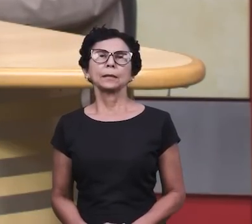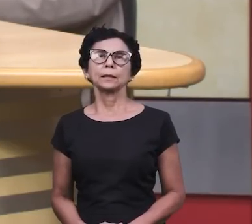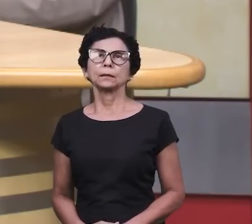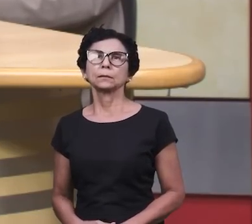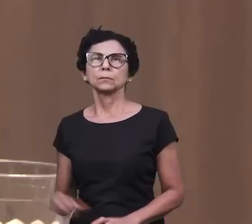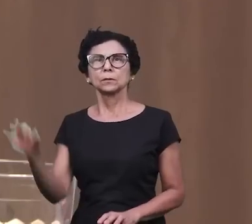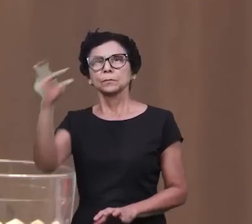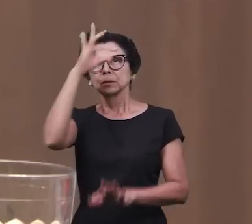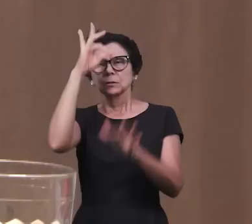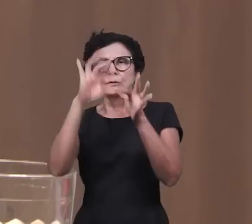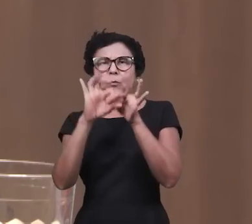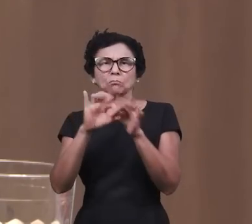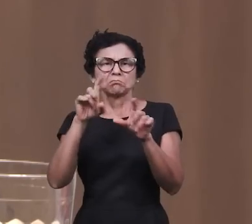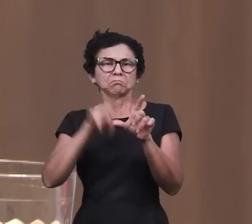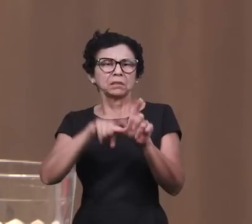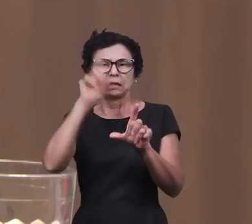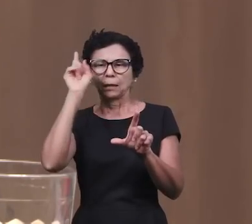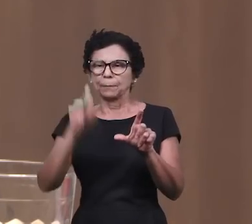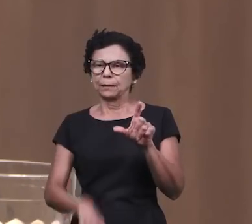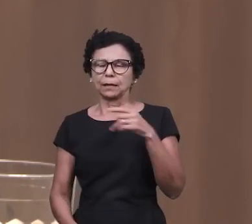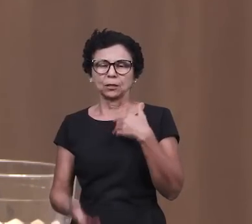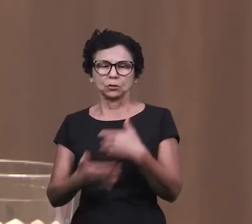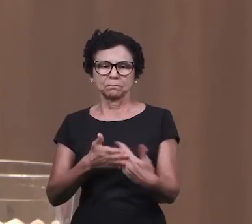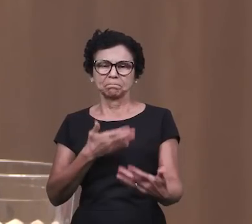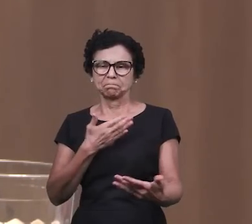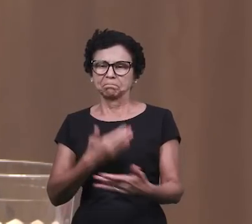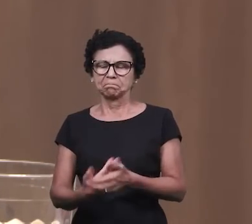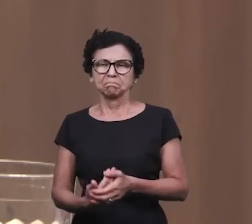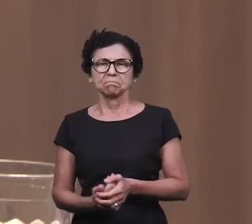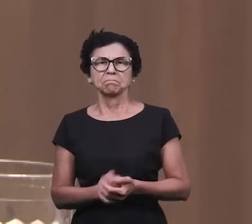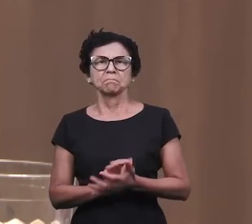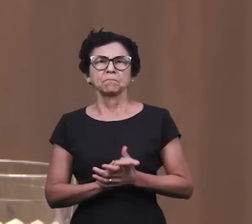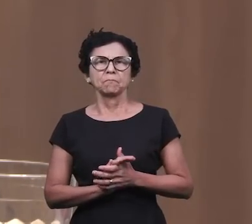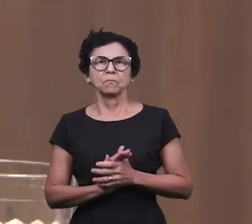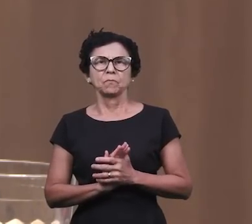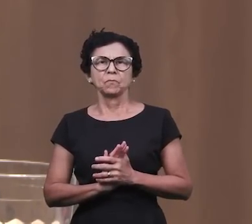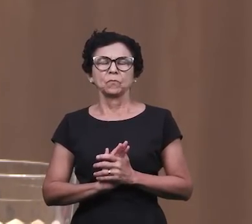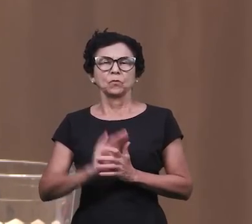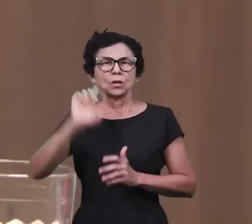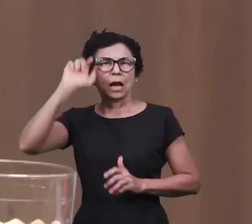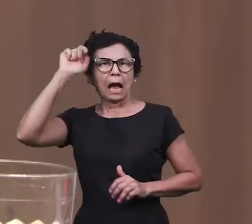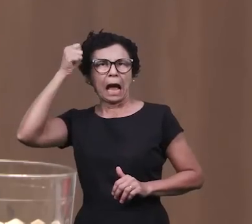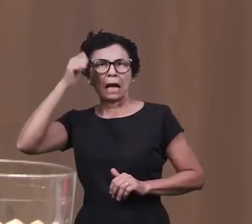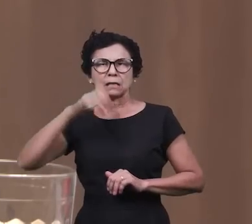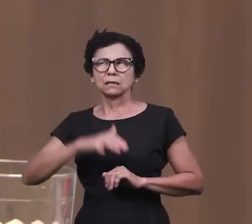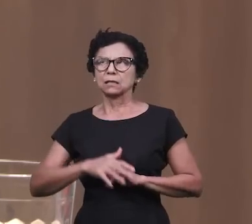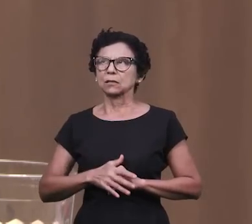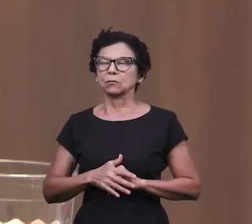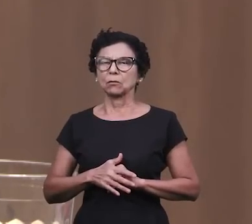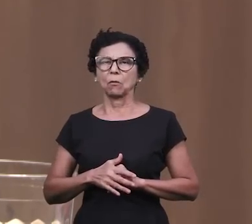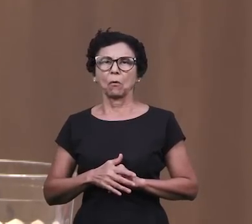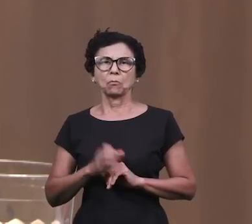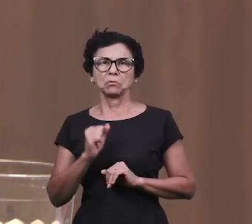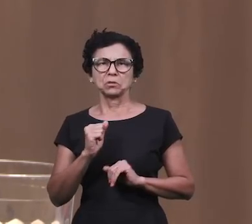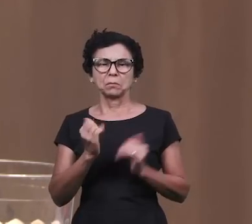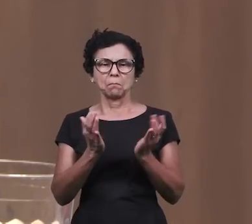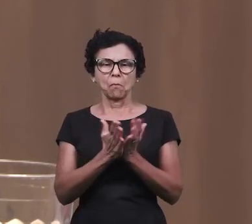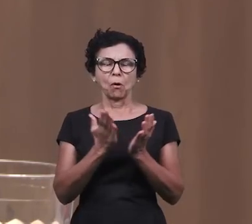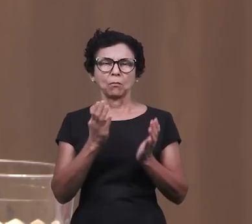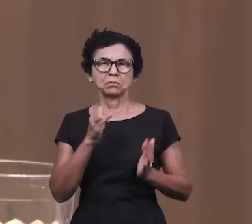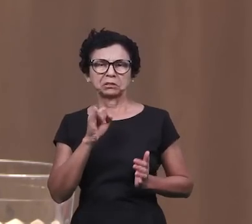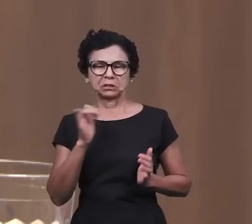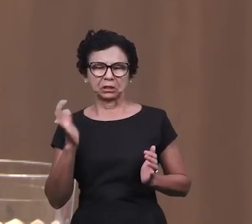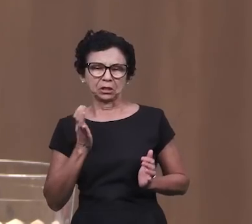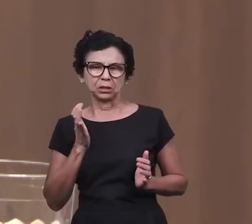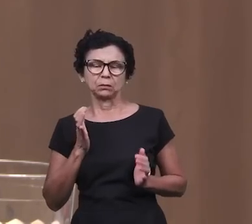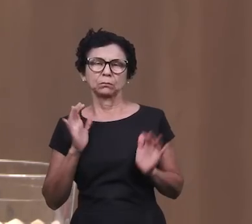ela independe de nacionalidade, de raça, de cor ou de posição social. Por exemplo, a nossa comunhão que temos